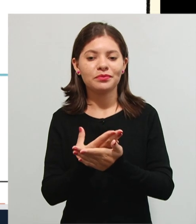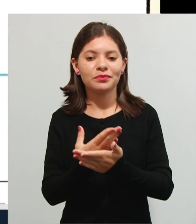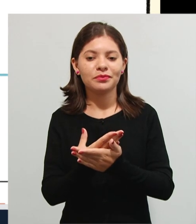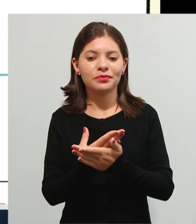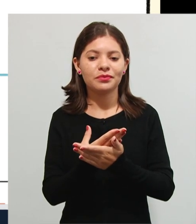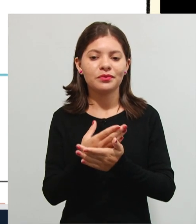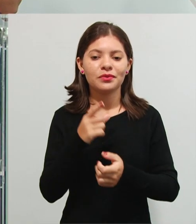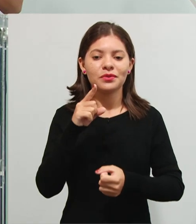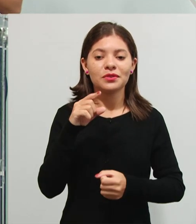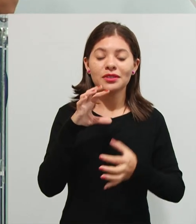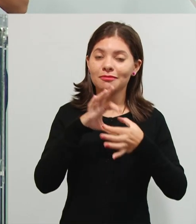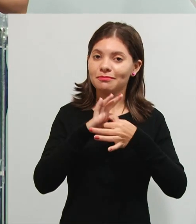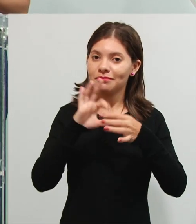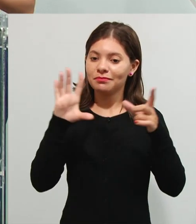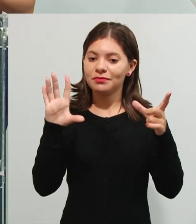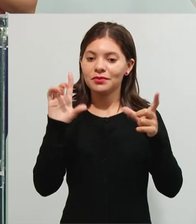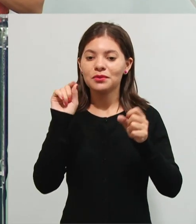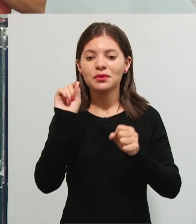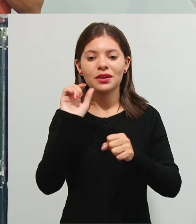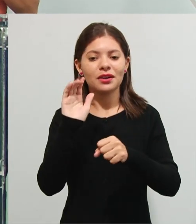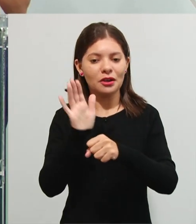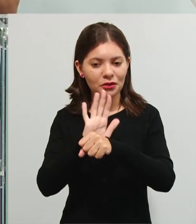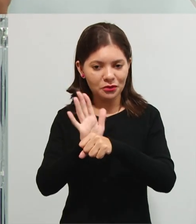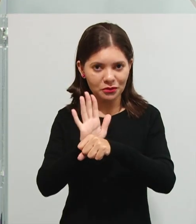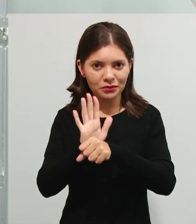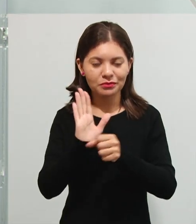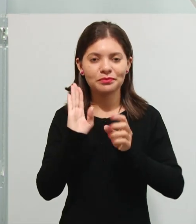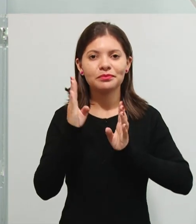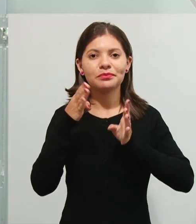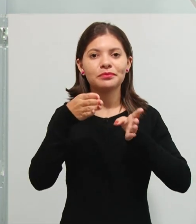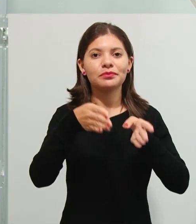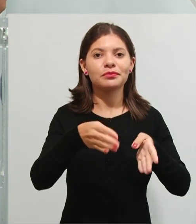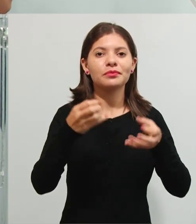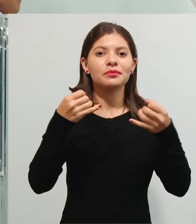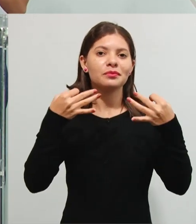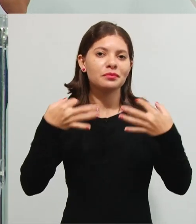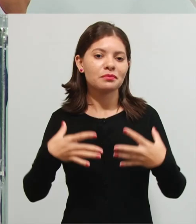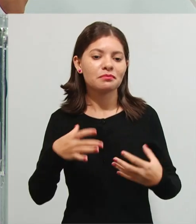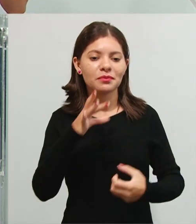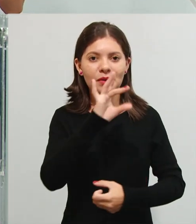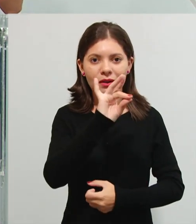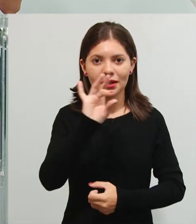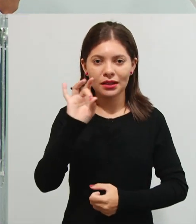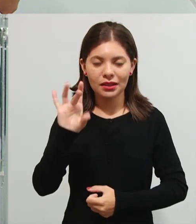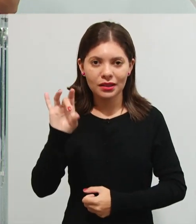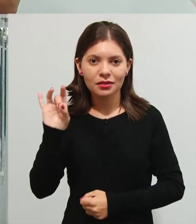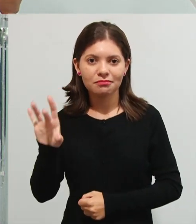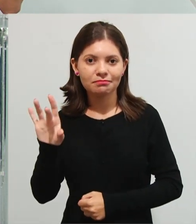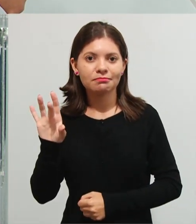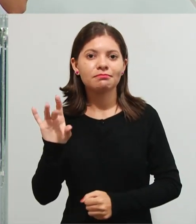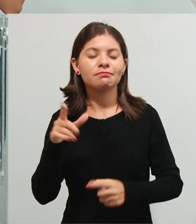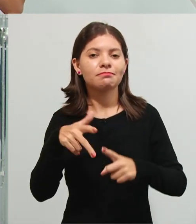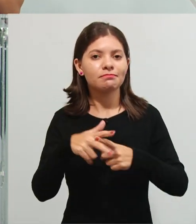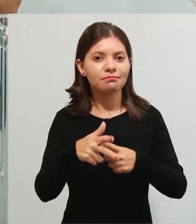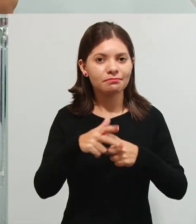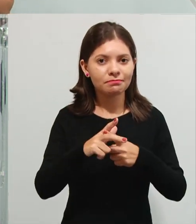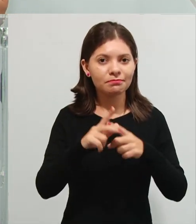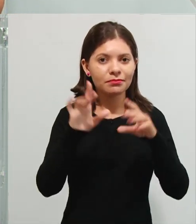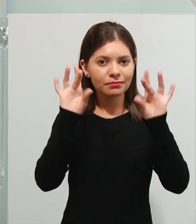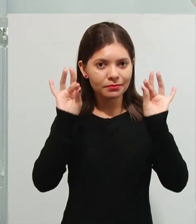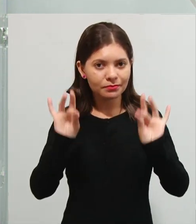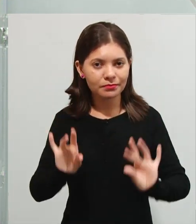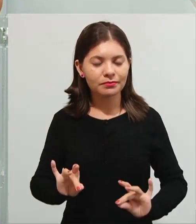Hoje nós vamos falar de uma forma breve, mas a gente, ao longo das aulas, vocês vão ter disponível vídeos